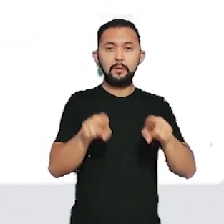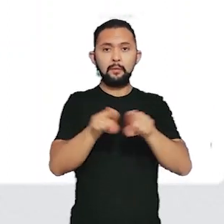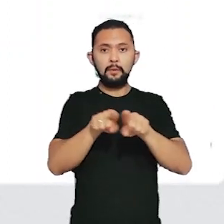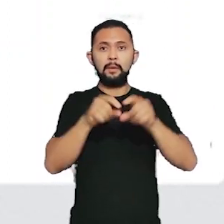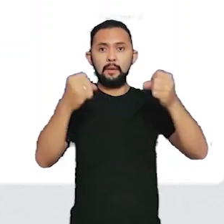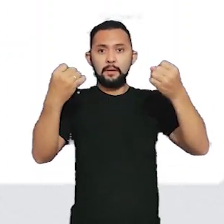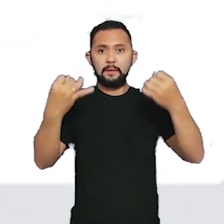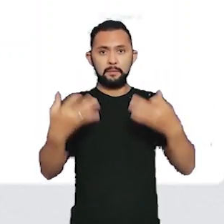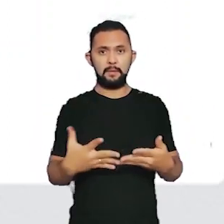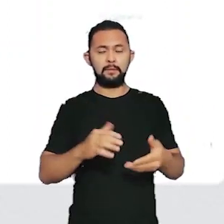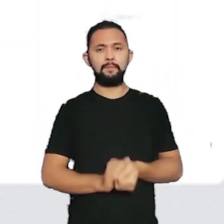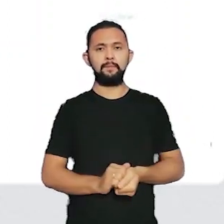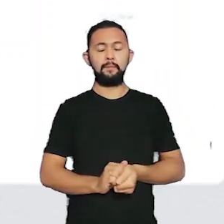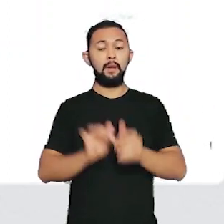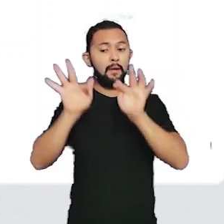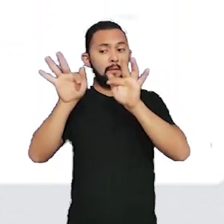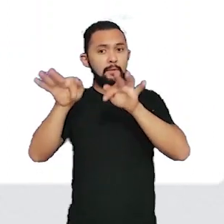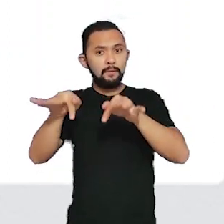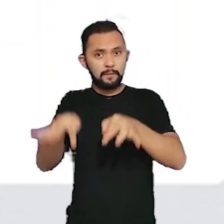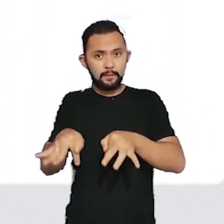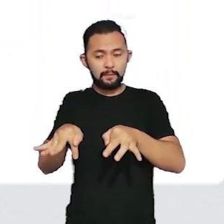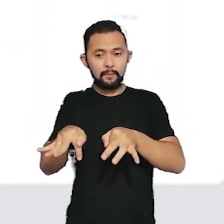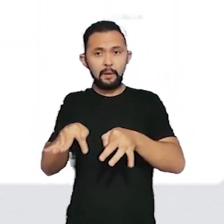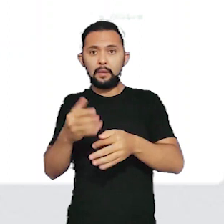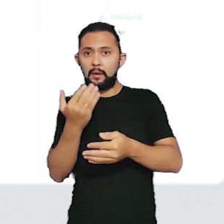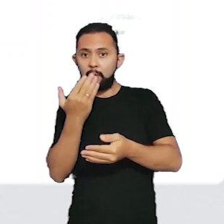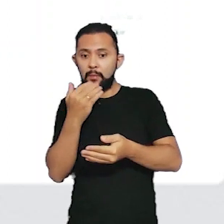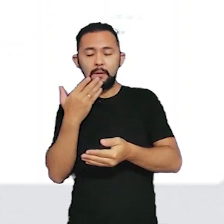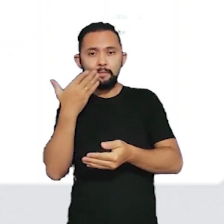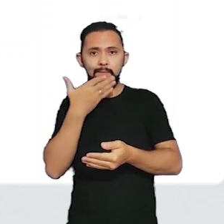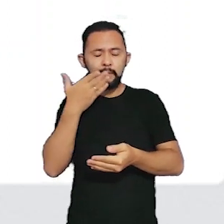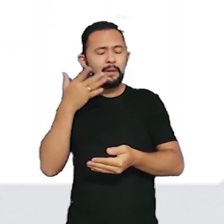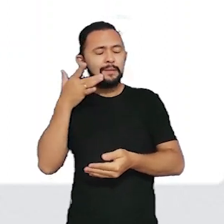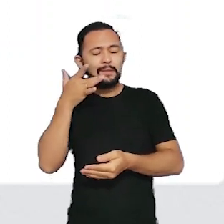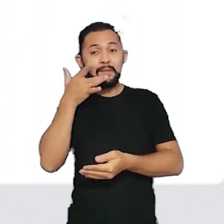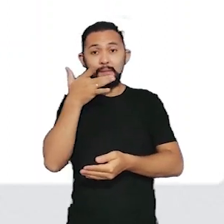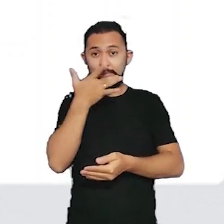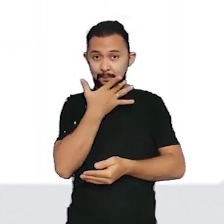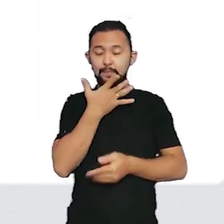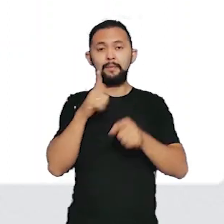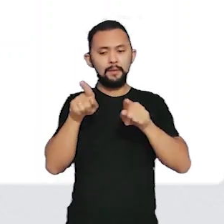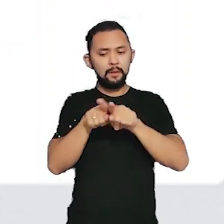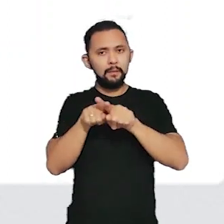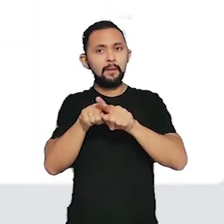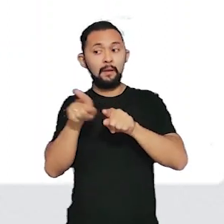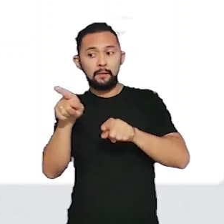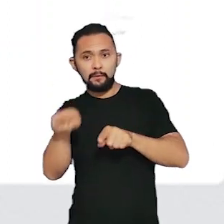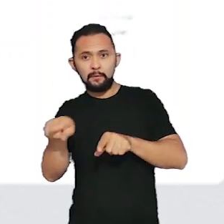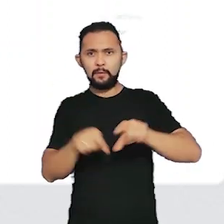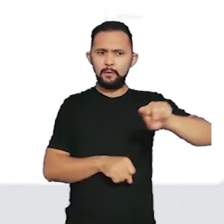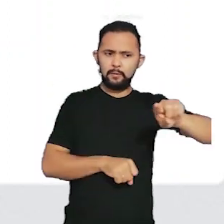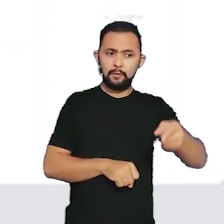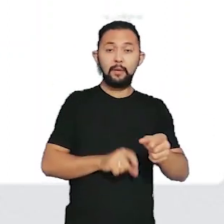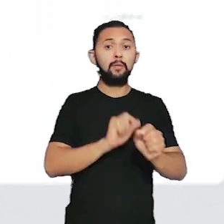explicativa. Acabei com a sobremesa, que estava deliciosa, também separada aqui por vírgula.